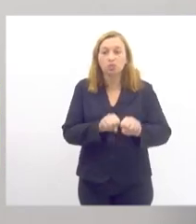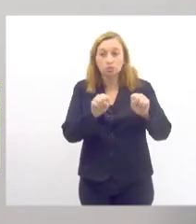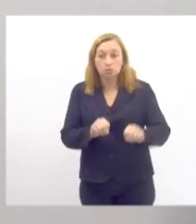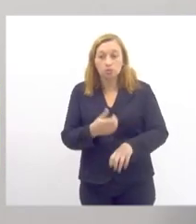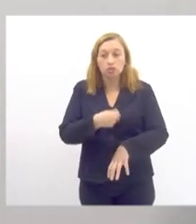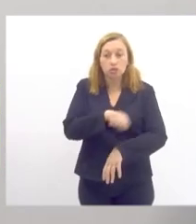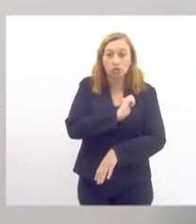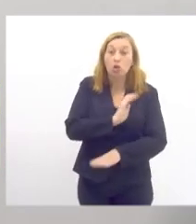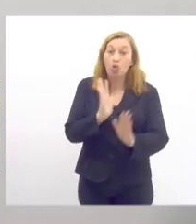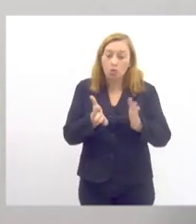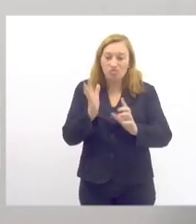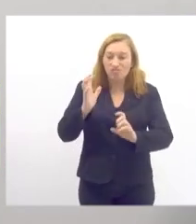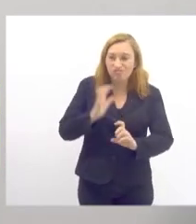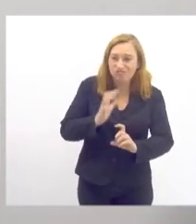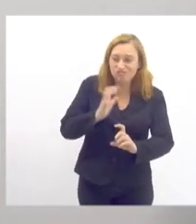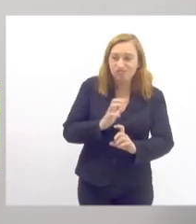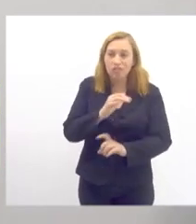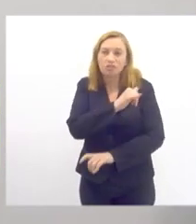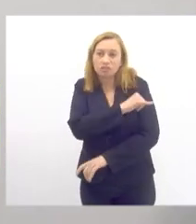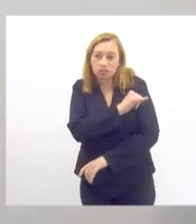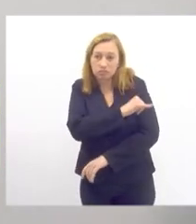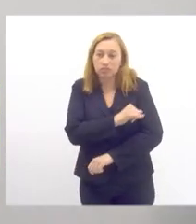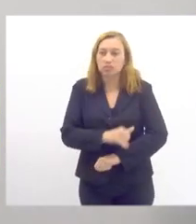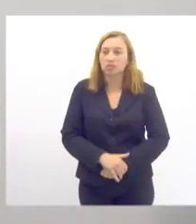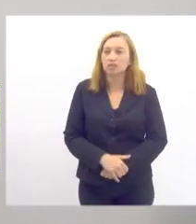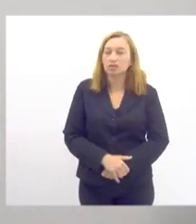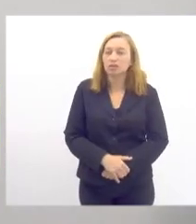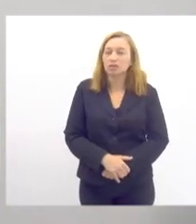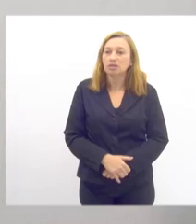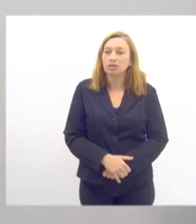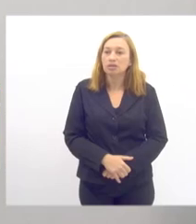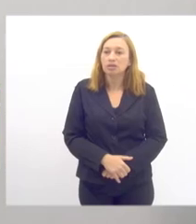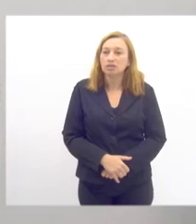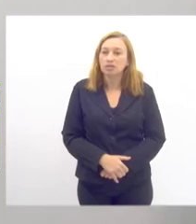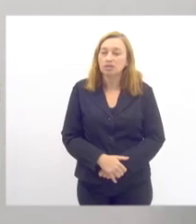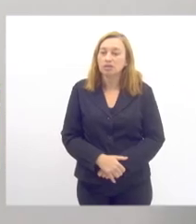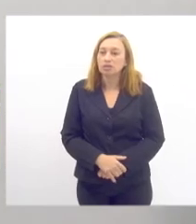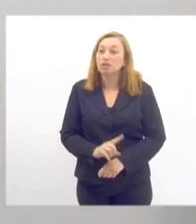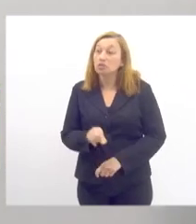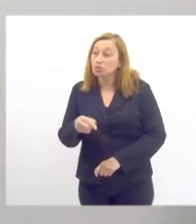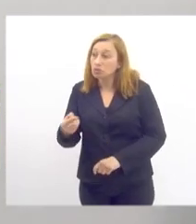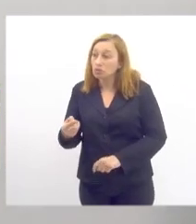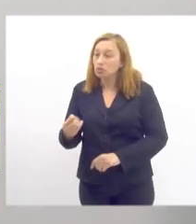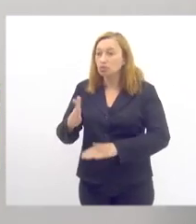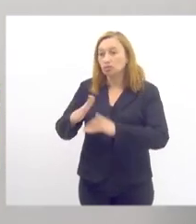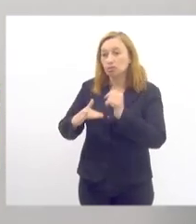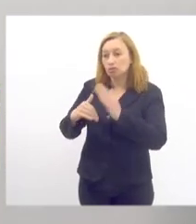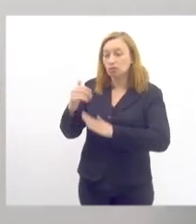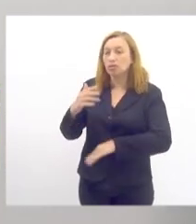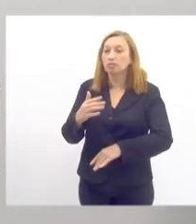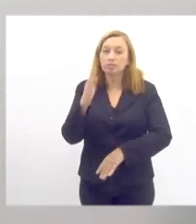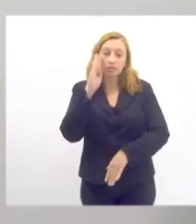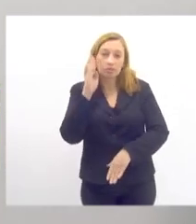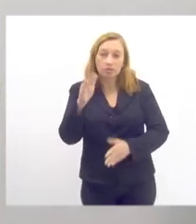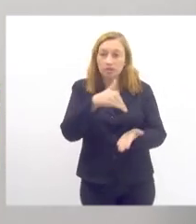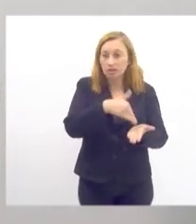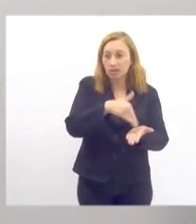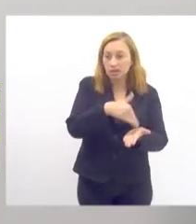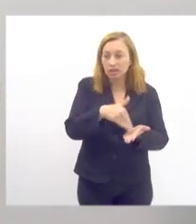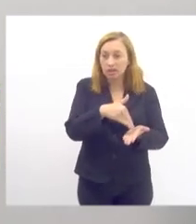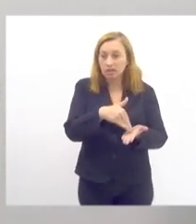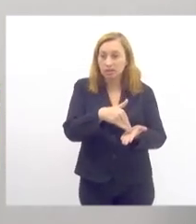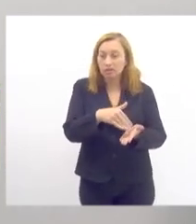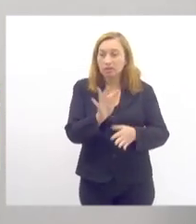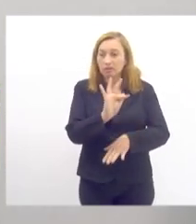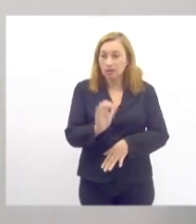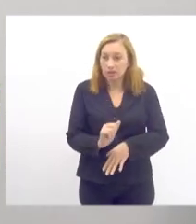hoje oprime o Rio de Janeiro, o restante das carreiras, inclusive da Secretaria de Fazenda, os analistas de